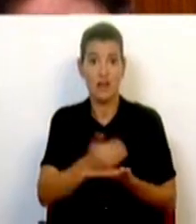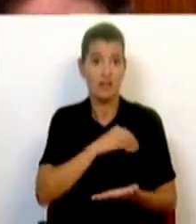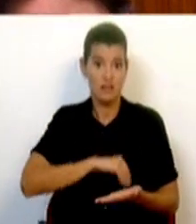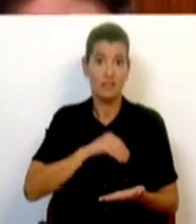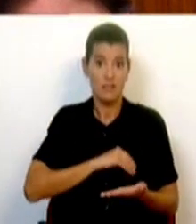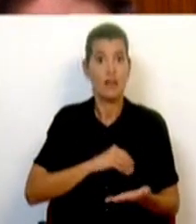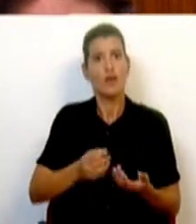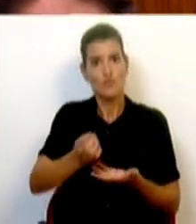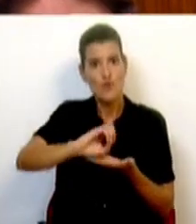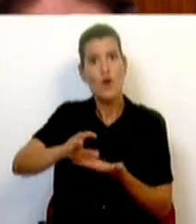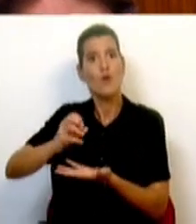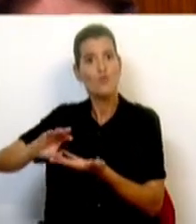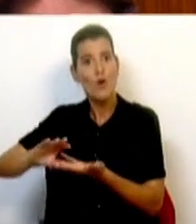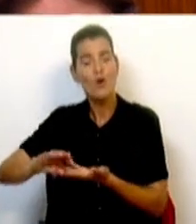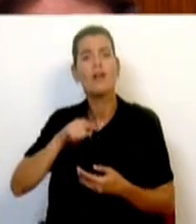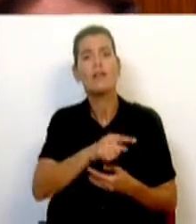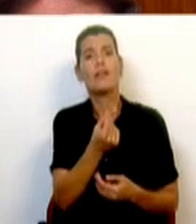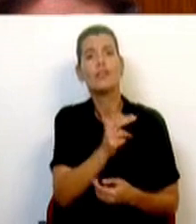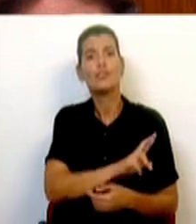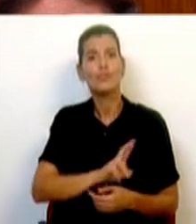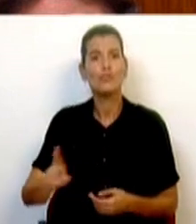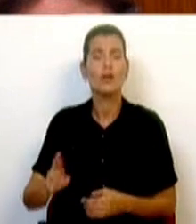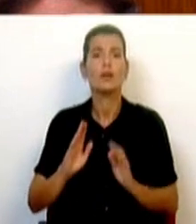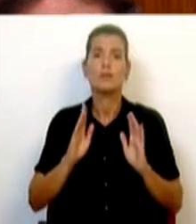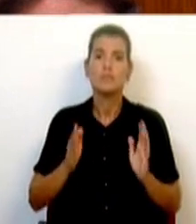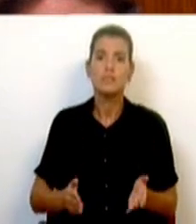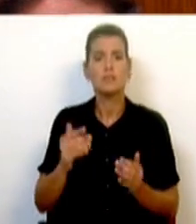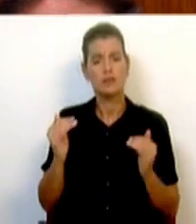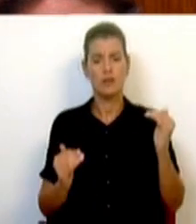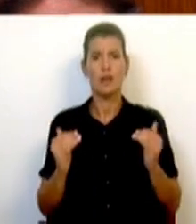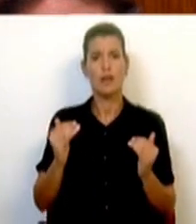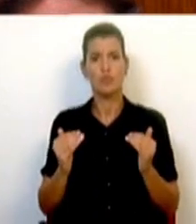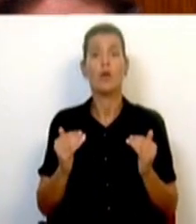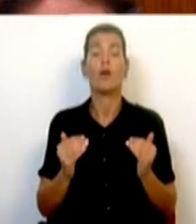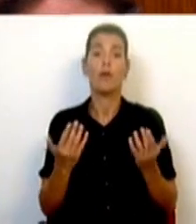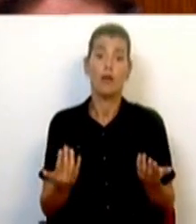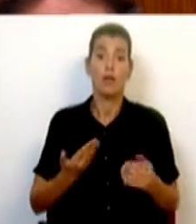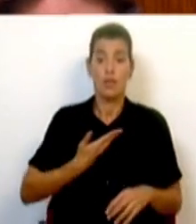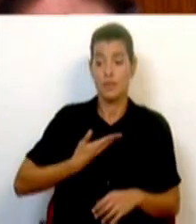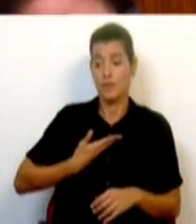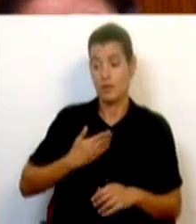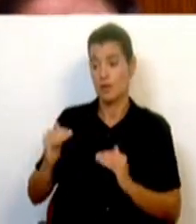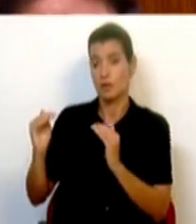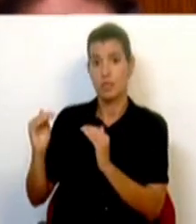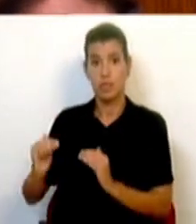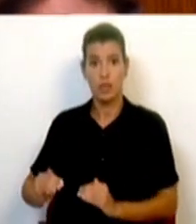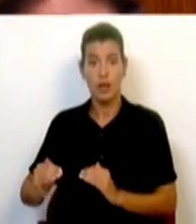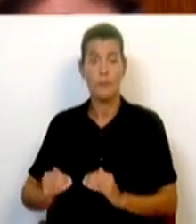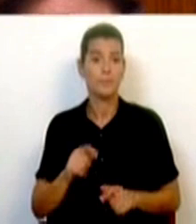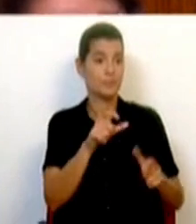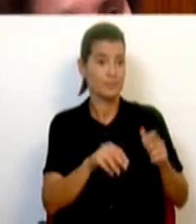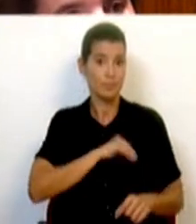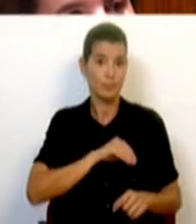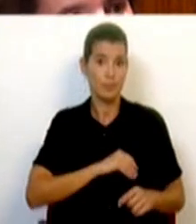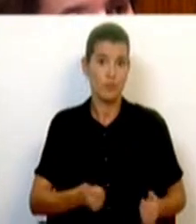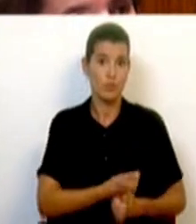ter, relativamente aos saldos orçamentais, a alocação equilibrada entre a redução da dívida, entre a melhoria dos rendimentos